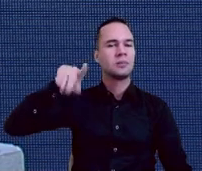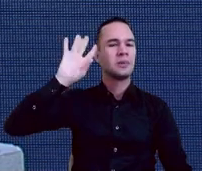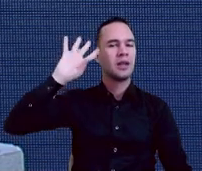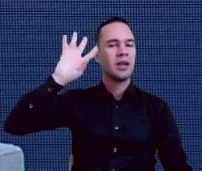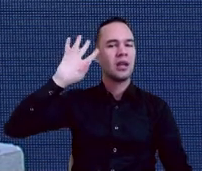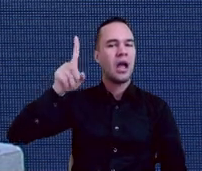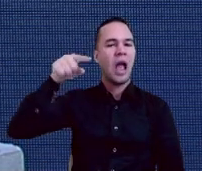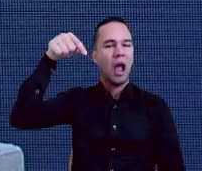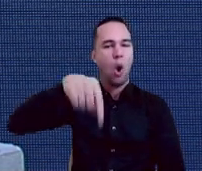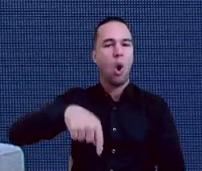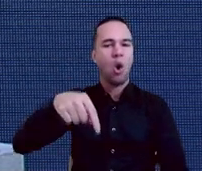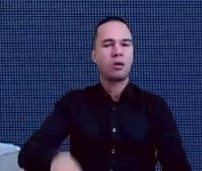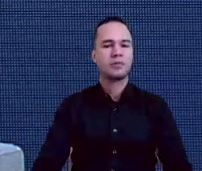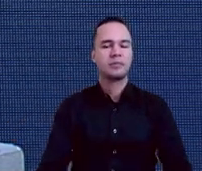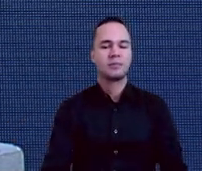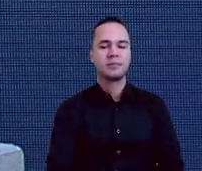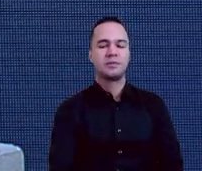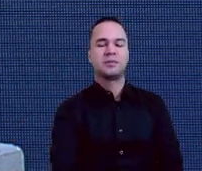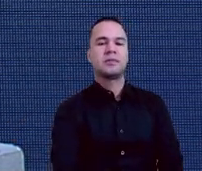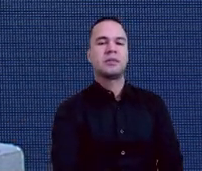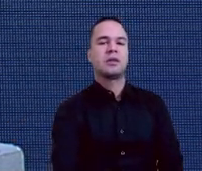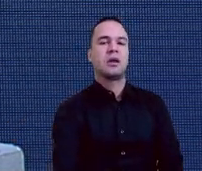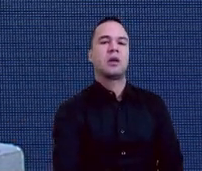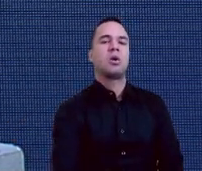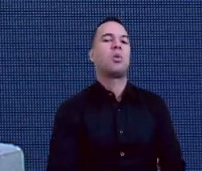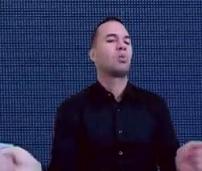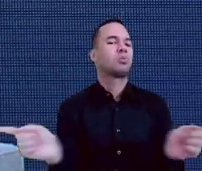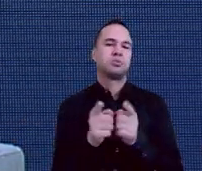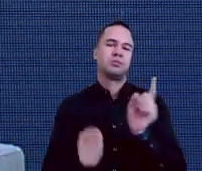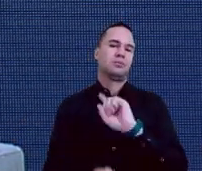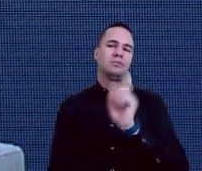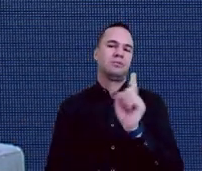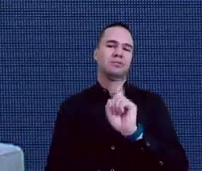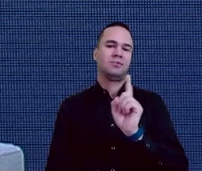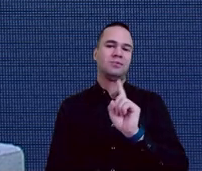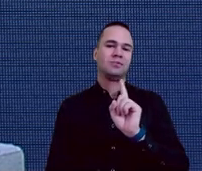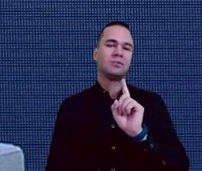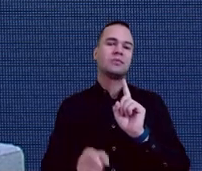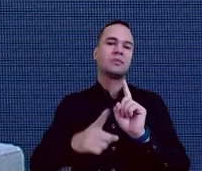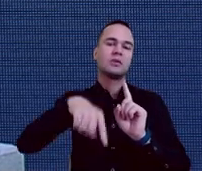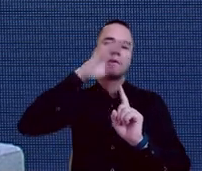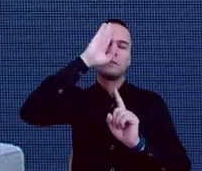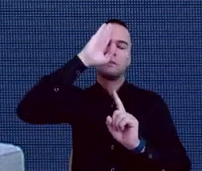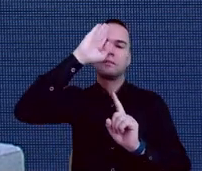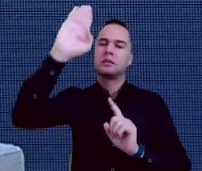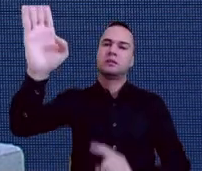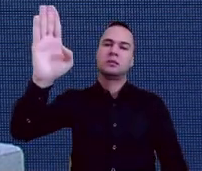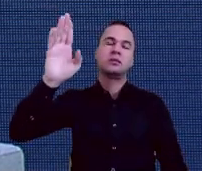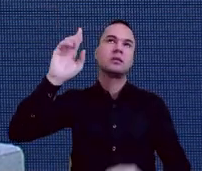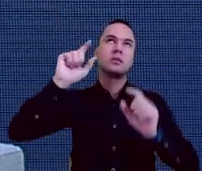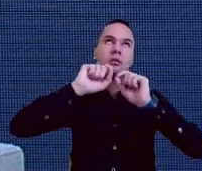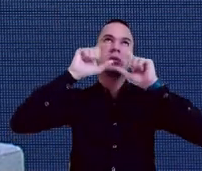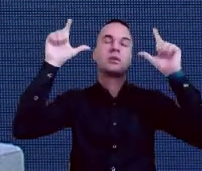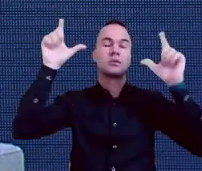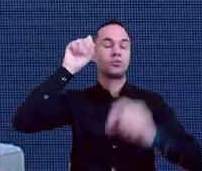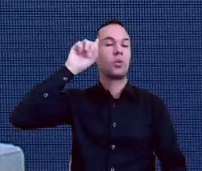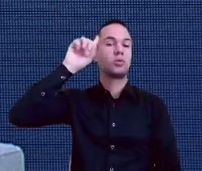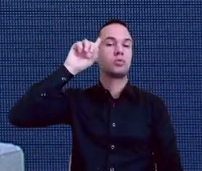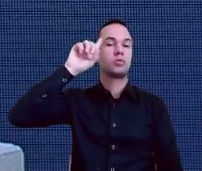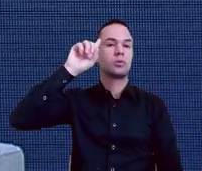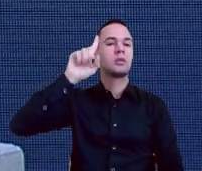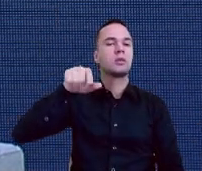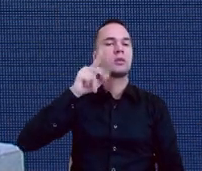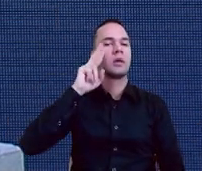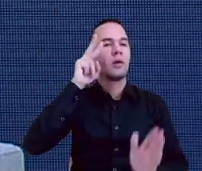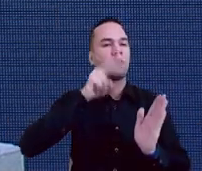momentos de ciclos curtos então o nosso grande objetivo quando a gente acorda todo dia a gente precisa estar olhando Qual